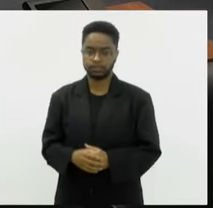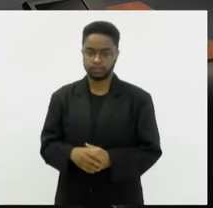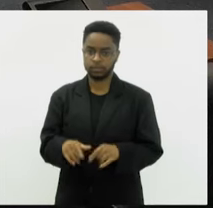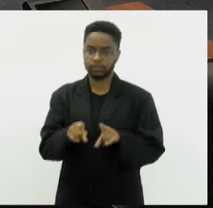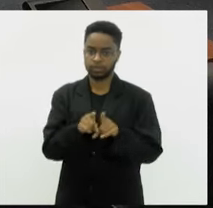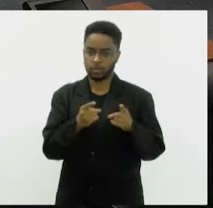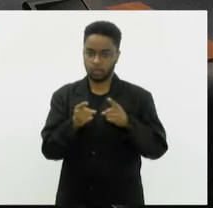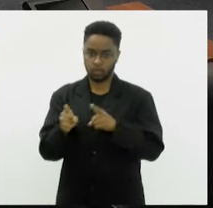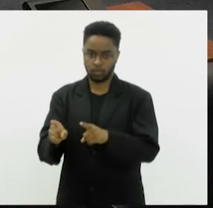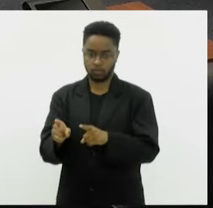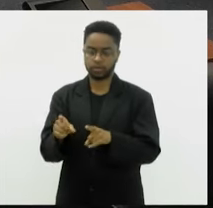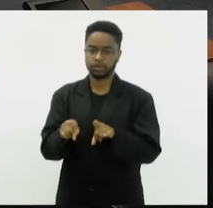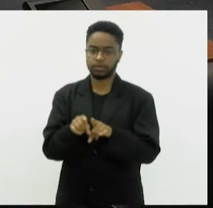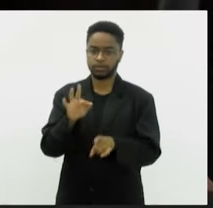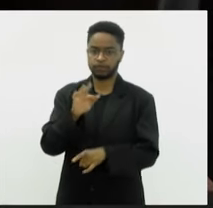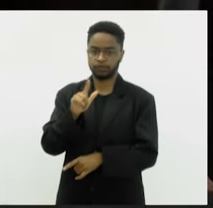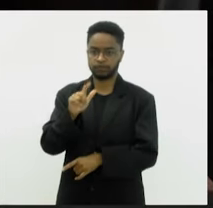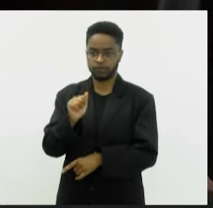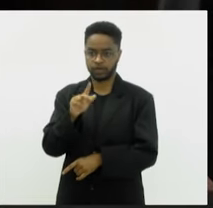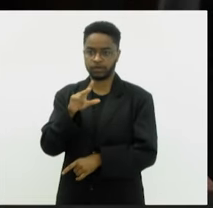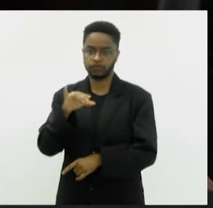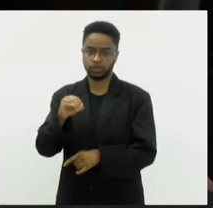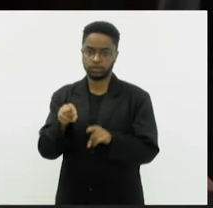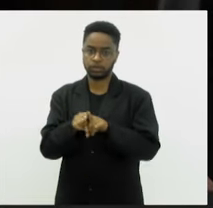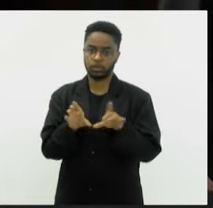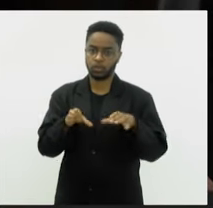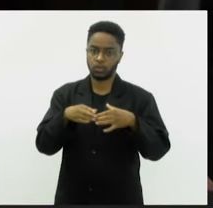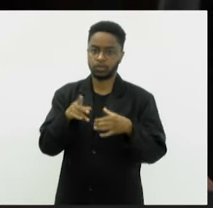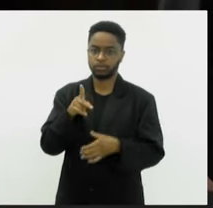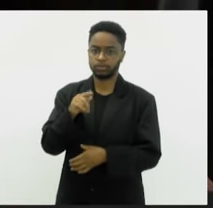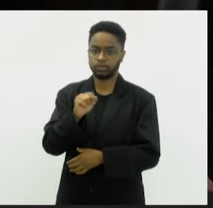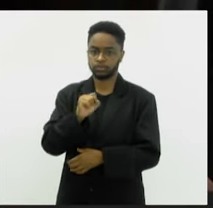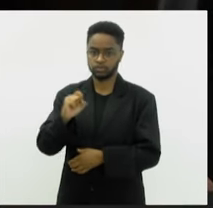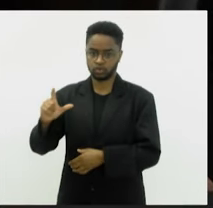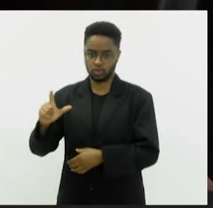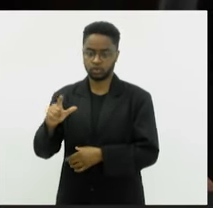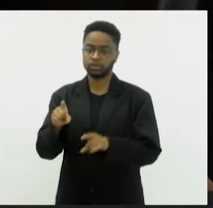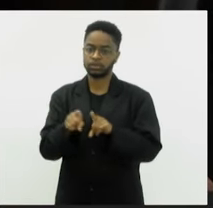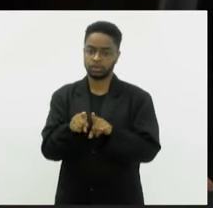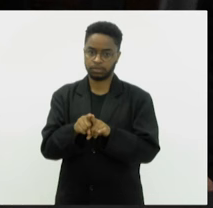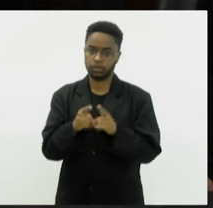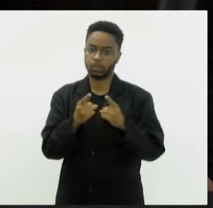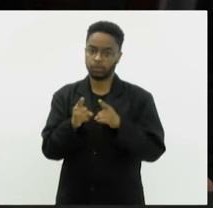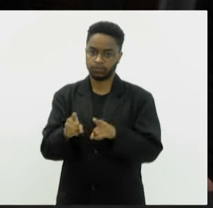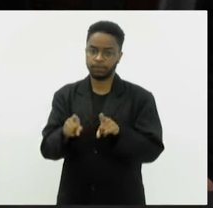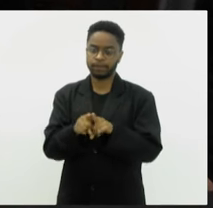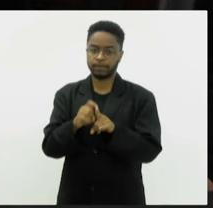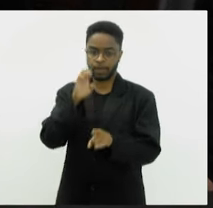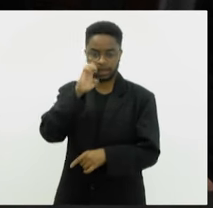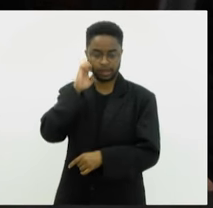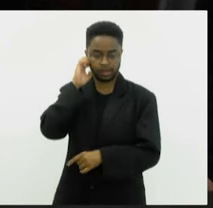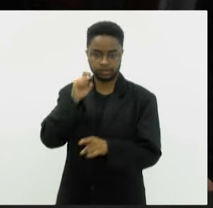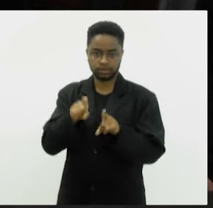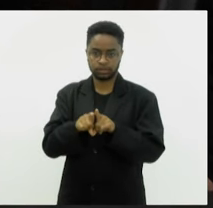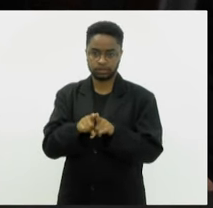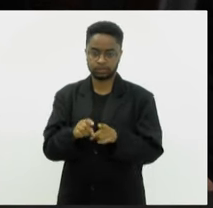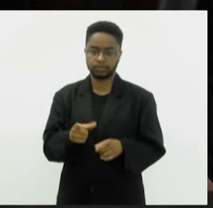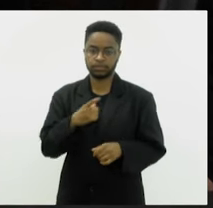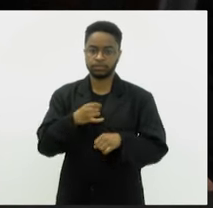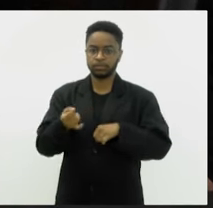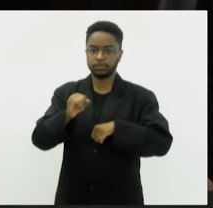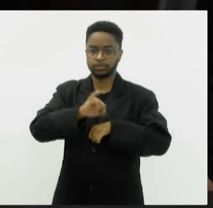contrário, deputado Flávio Serafini pelo bancada PSOL. Do PSOL. Pela bancada do PSOL, Érica Takimoto também. Há sobre a